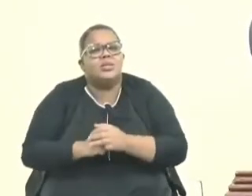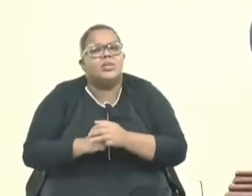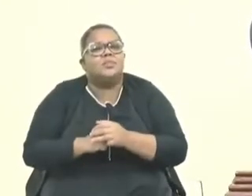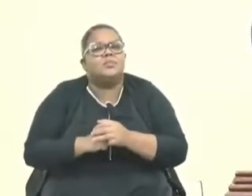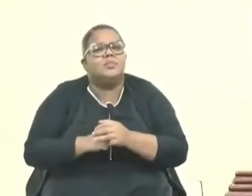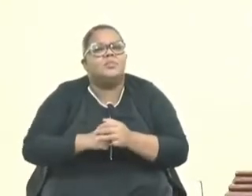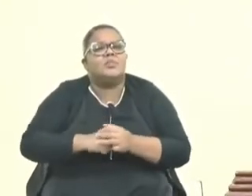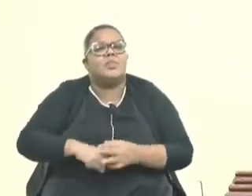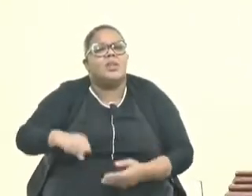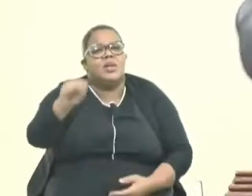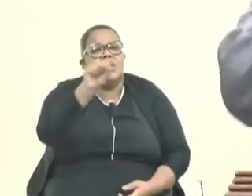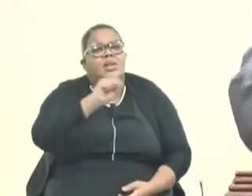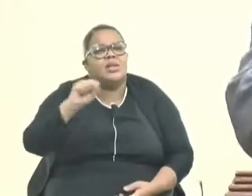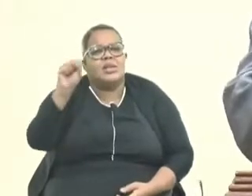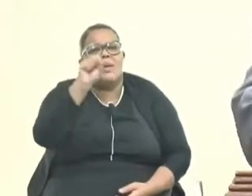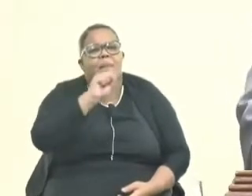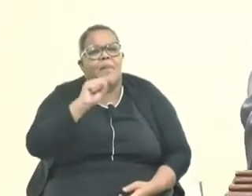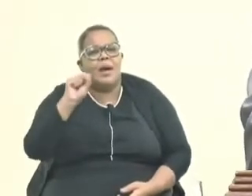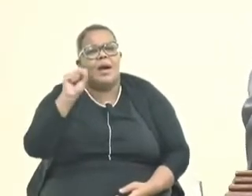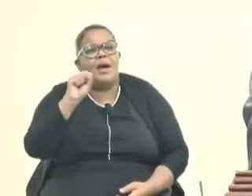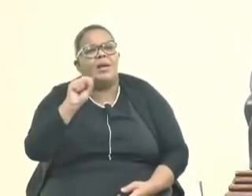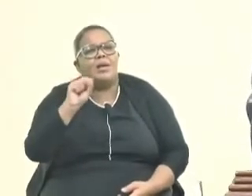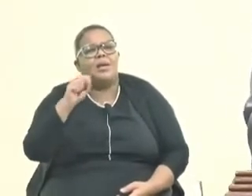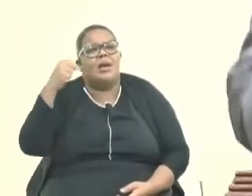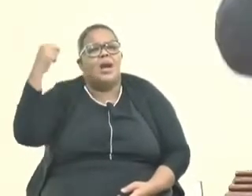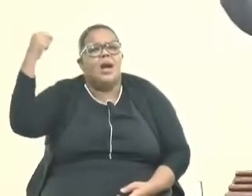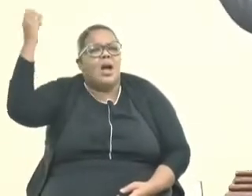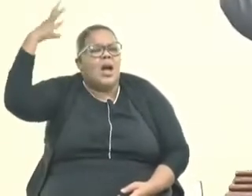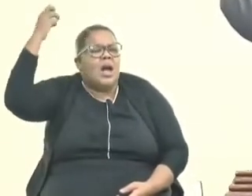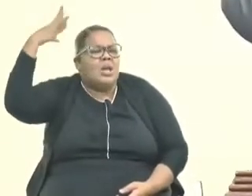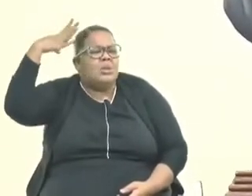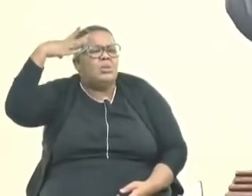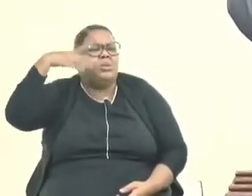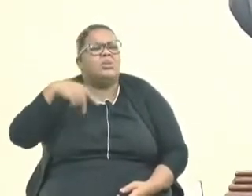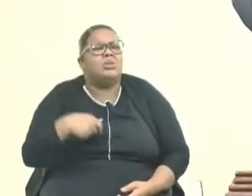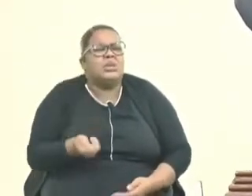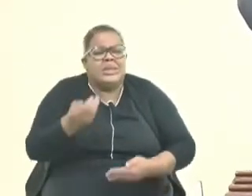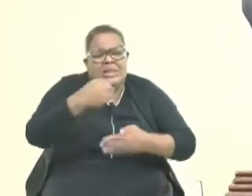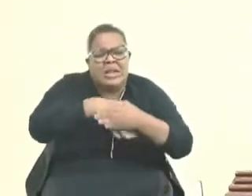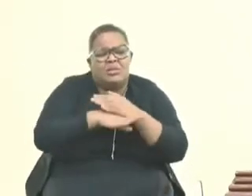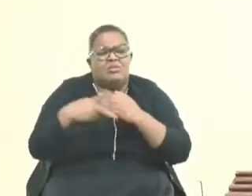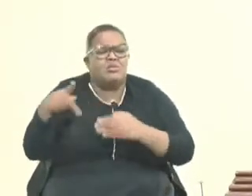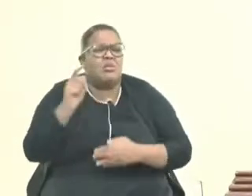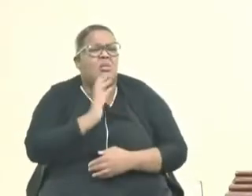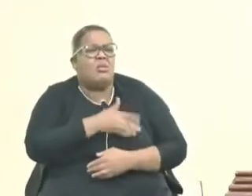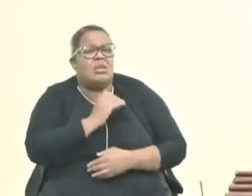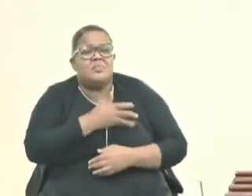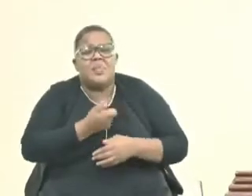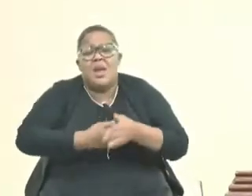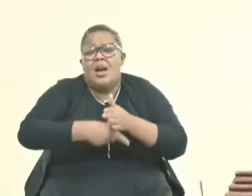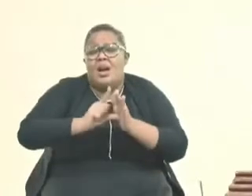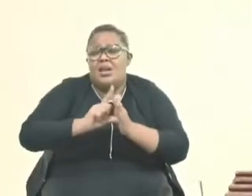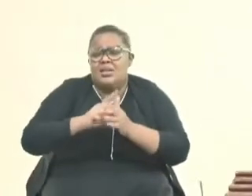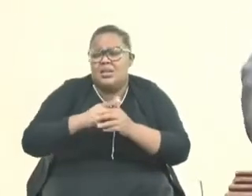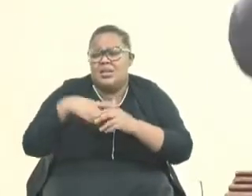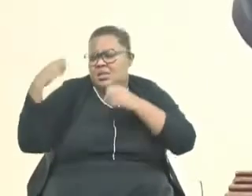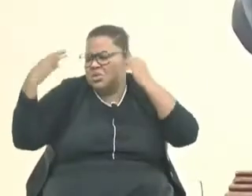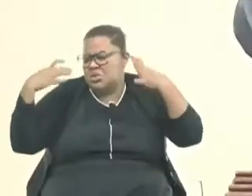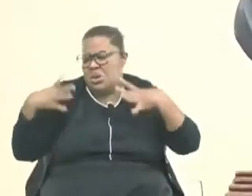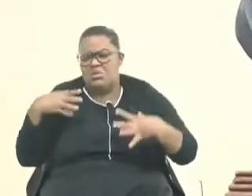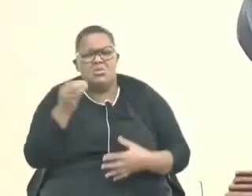apaga a lâmpada no interior do teu coração Ai meu Deus que a tua consciência fica cauterizada